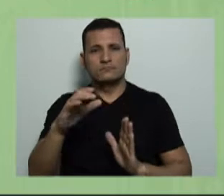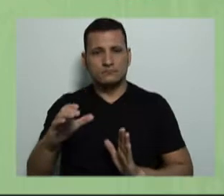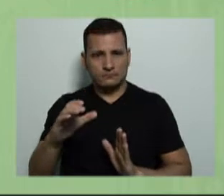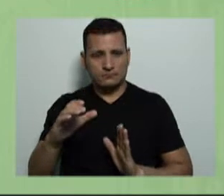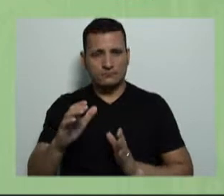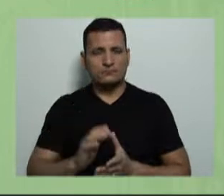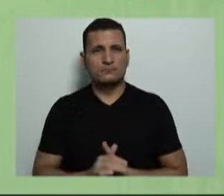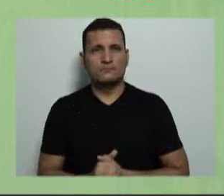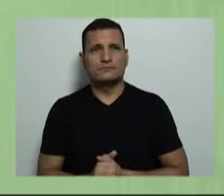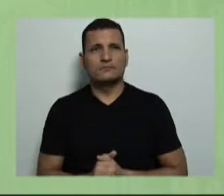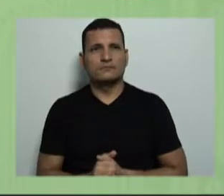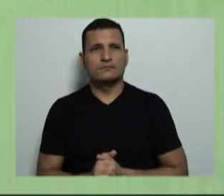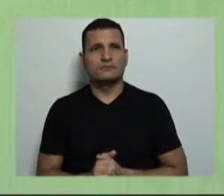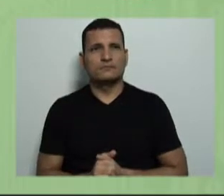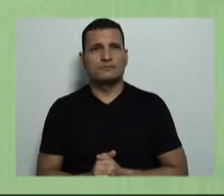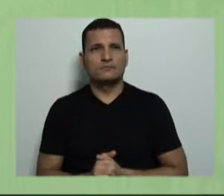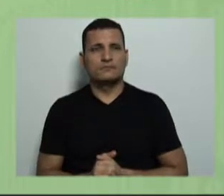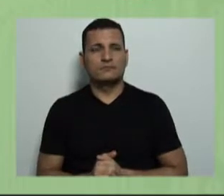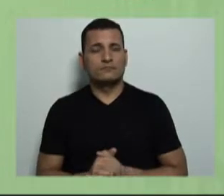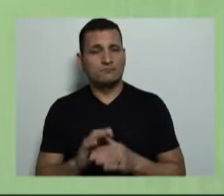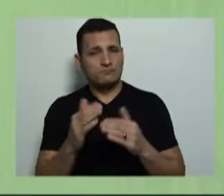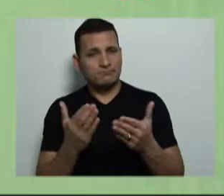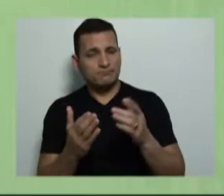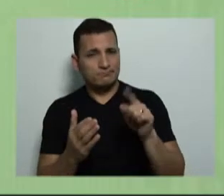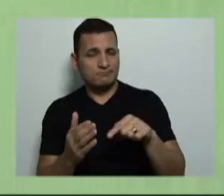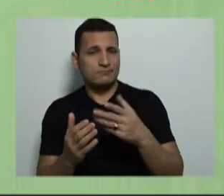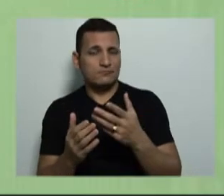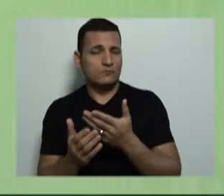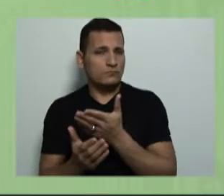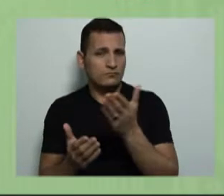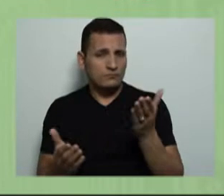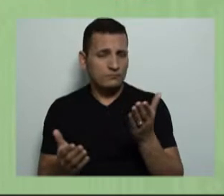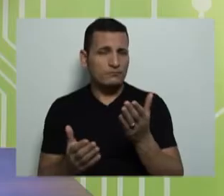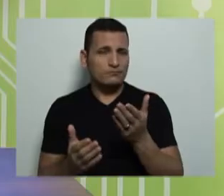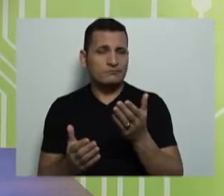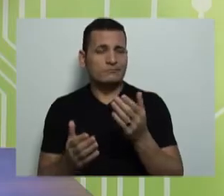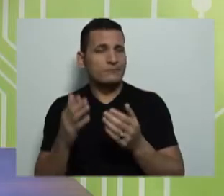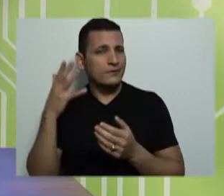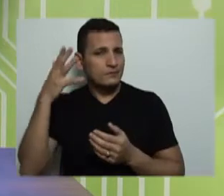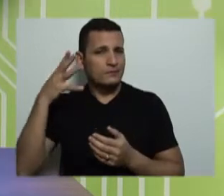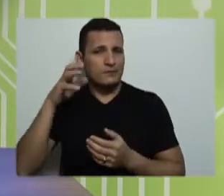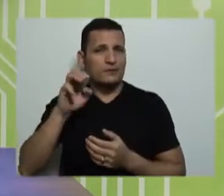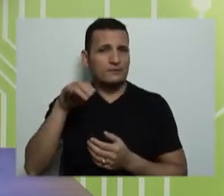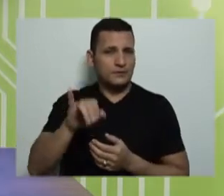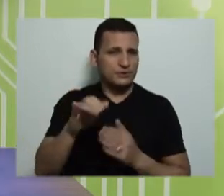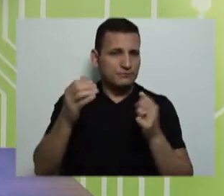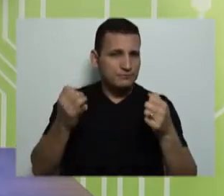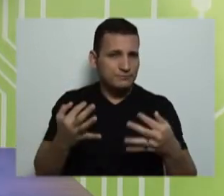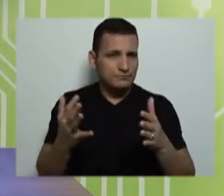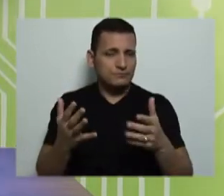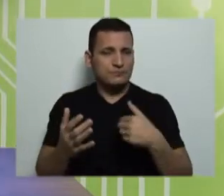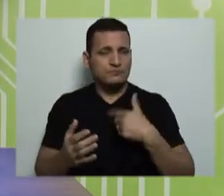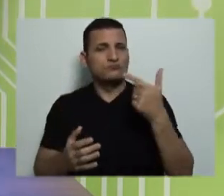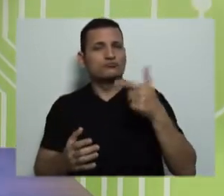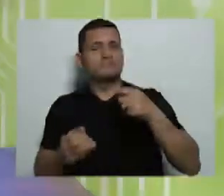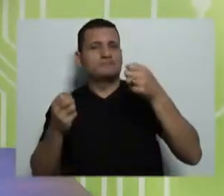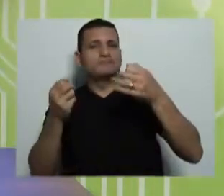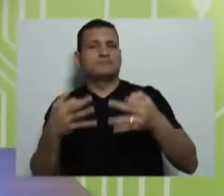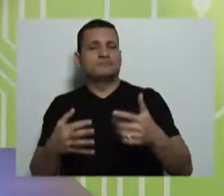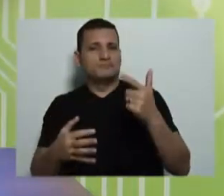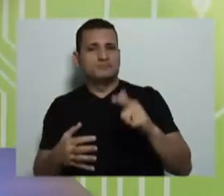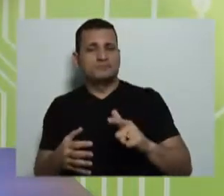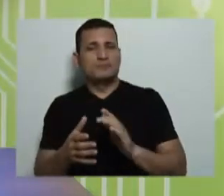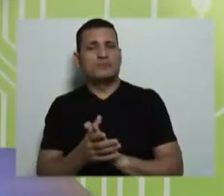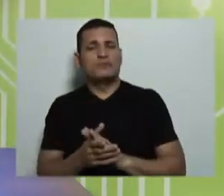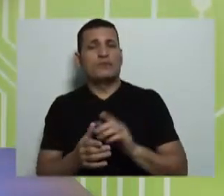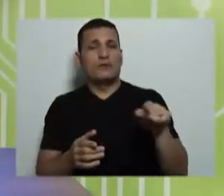do curso. Então é isso, pessoal, que a gente já vem falando, que a Amy falou na palestra anterior e eu repito aqui com vocês. Ele só vai